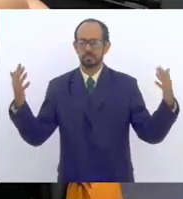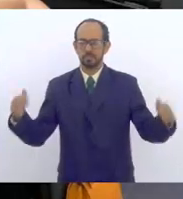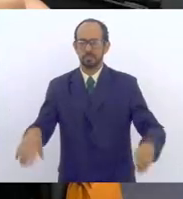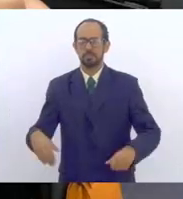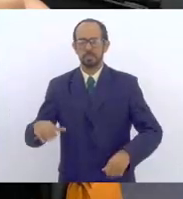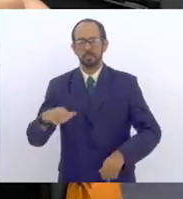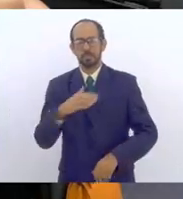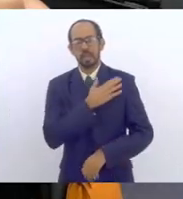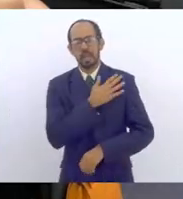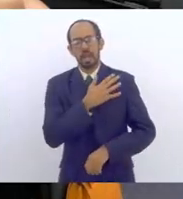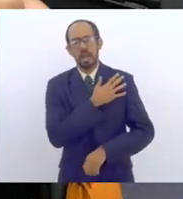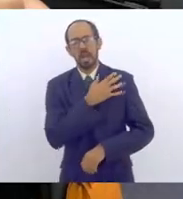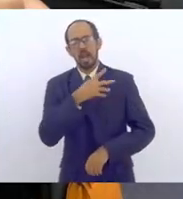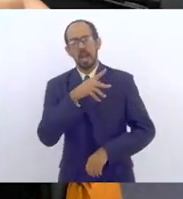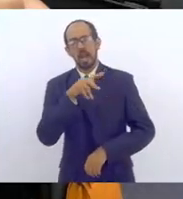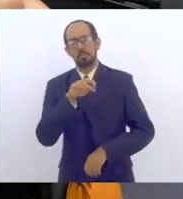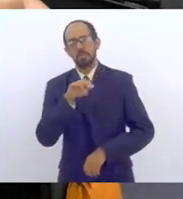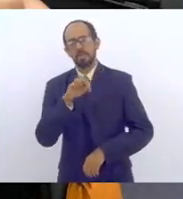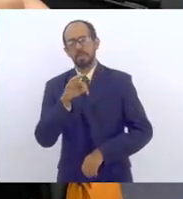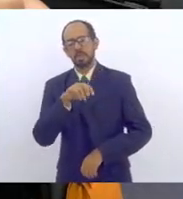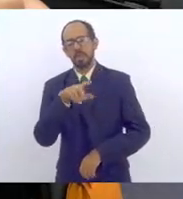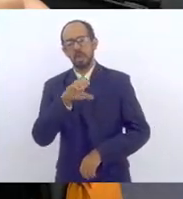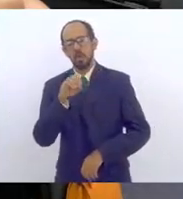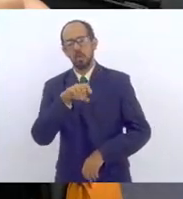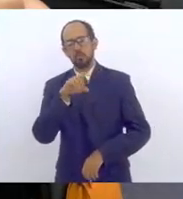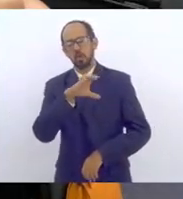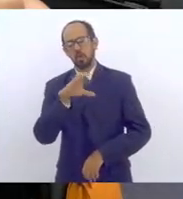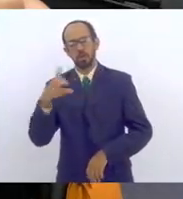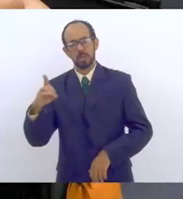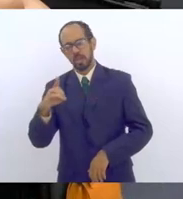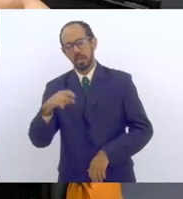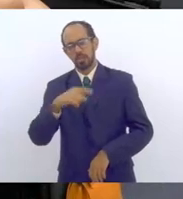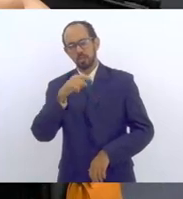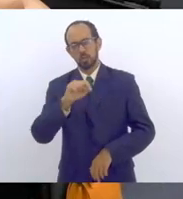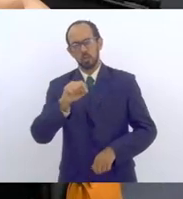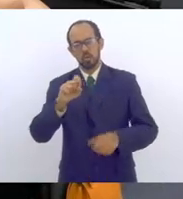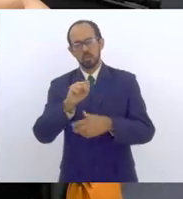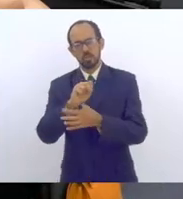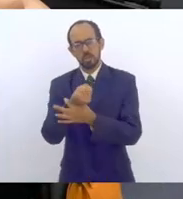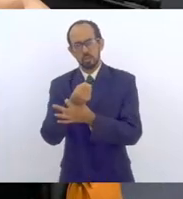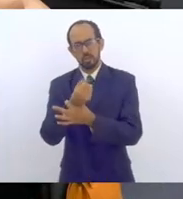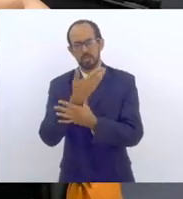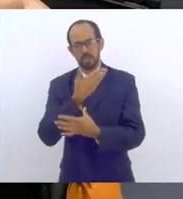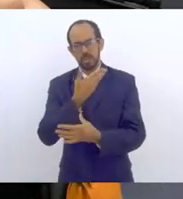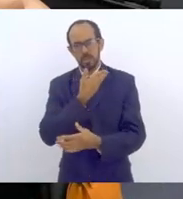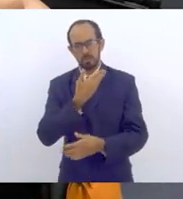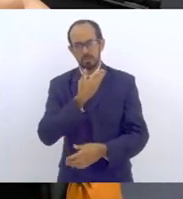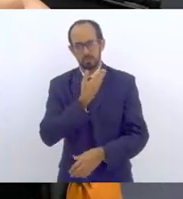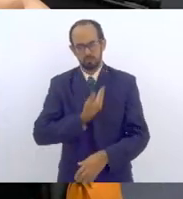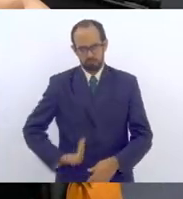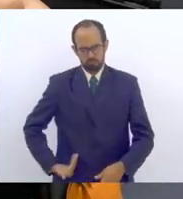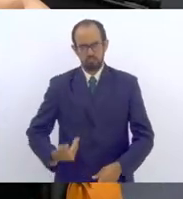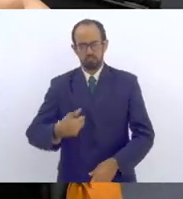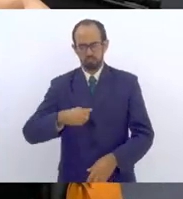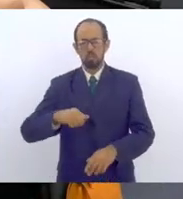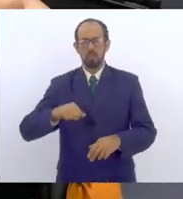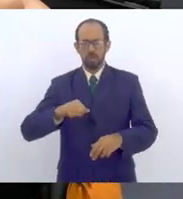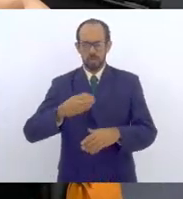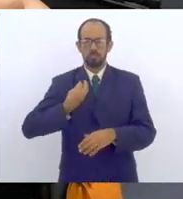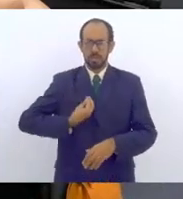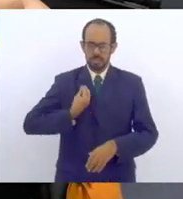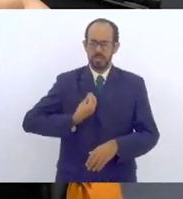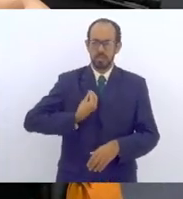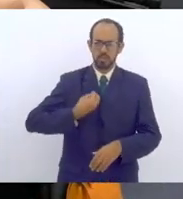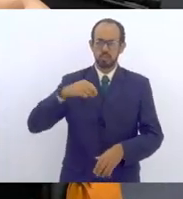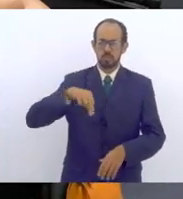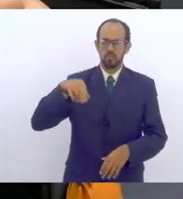capitão PM Jade Reis de Oliveira foi coordenador do programa segurança presente em Nova Iguaçu e ganhou notoriedade no cenário Fluminense